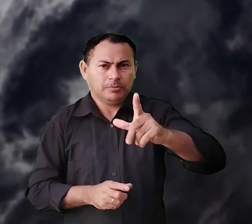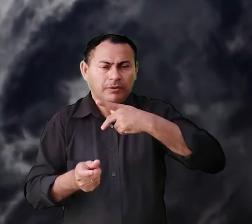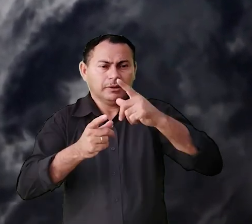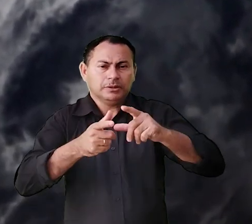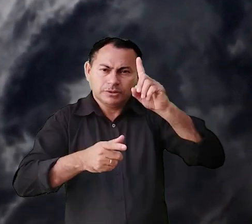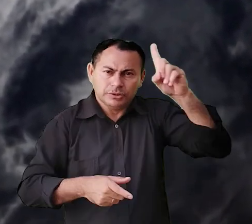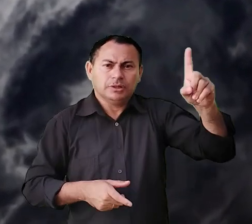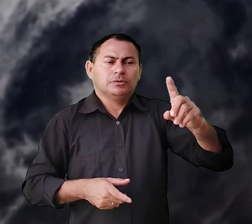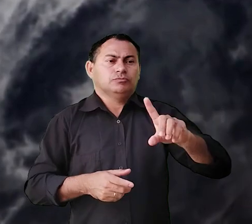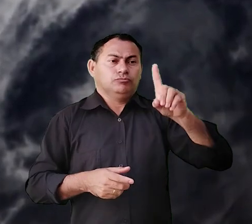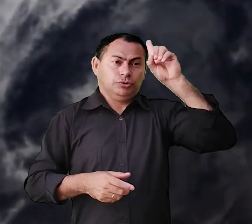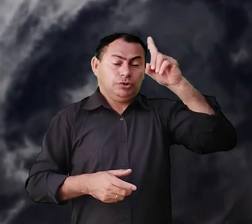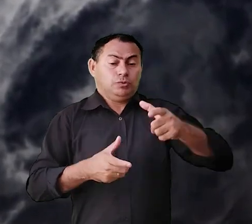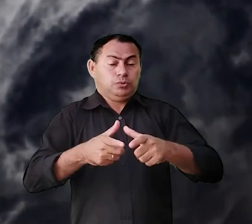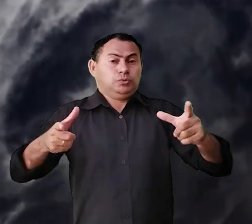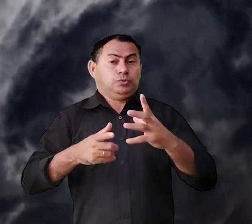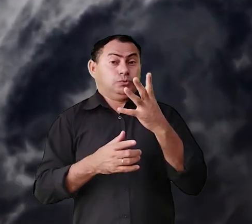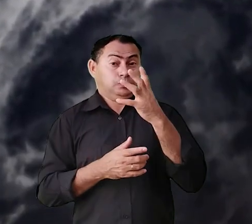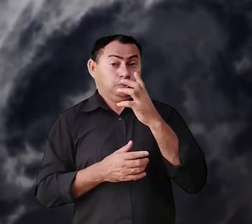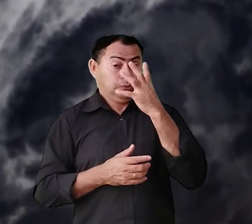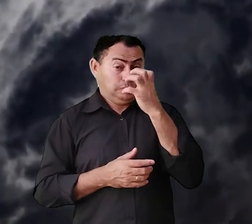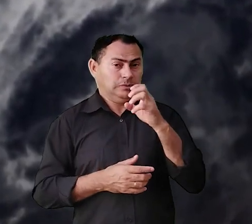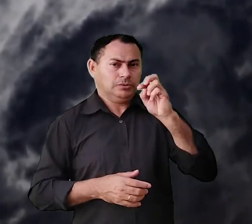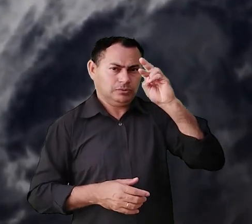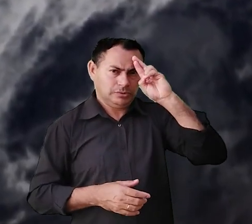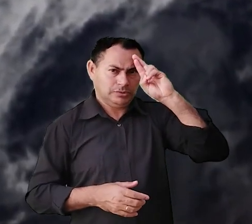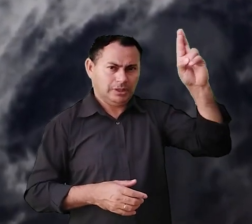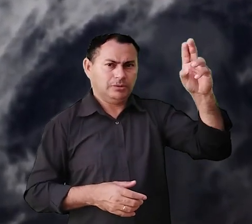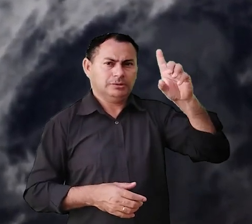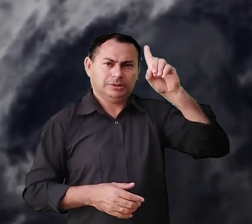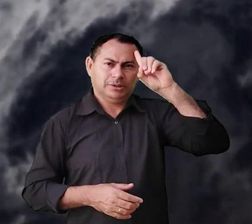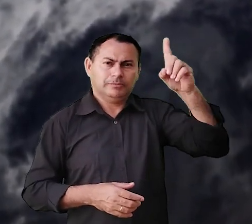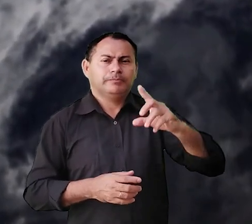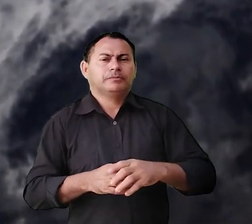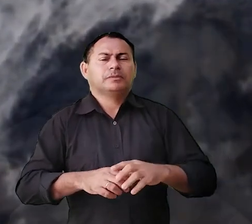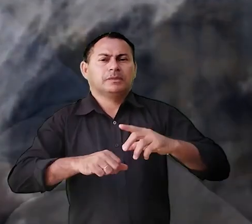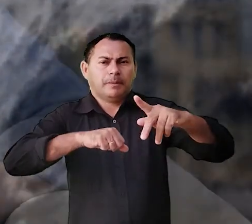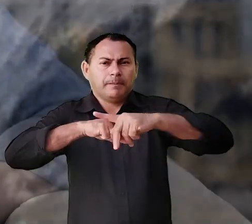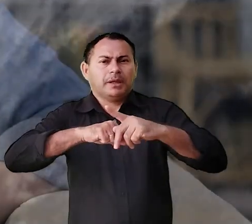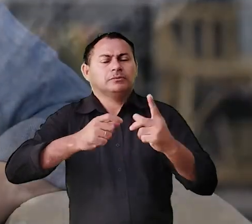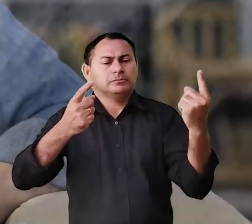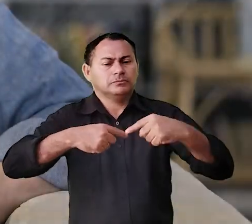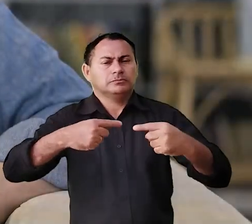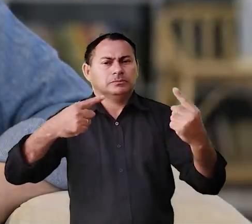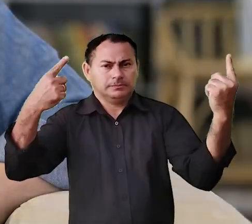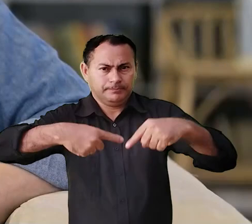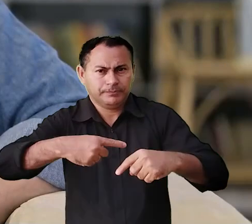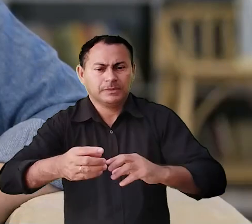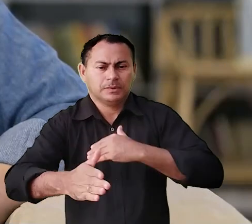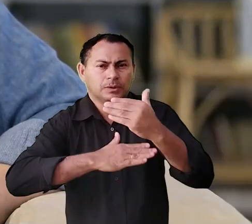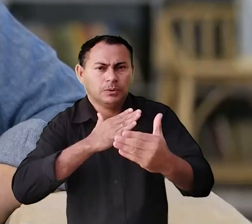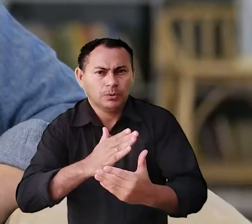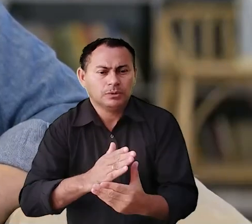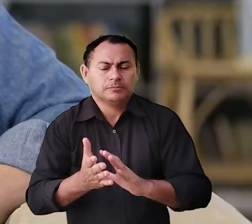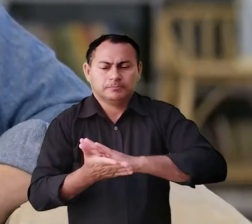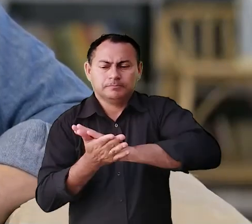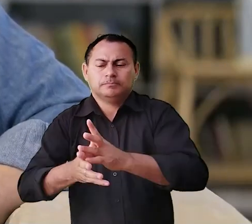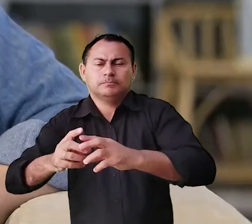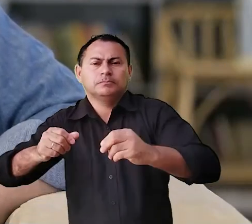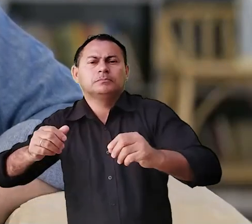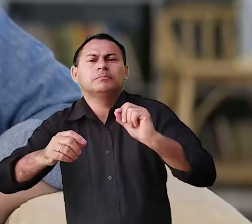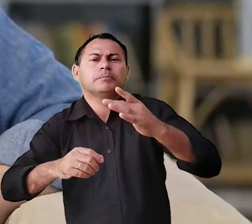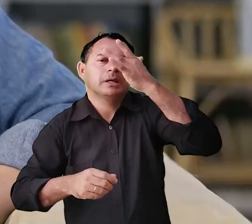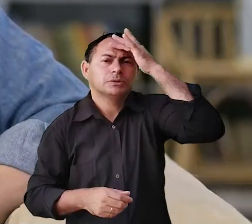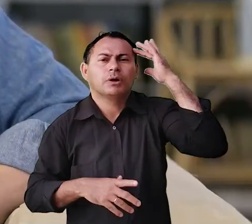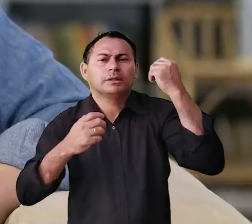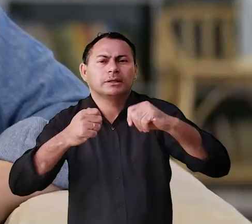dia de o grande e temível dia do Senhor. Pedro continua lançando um desafio, visto que tudo será assim desfeito,